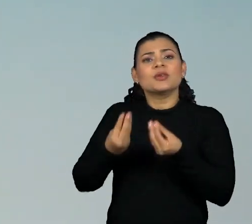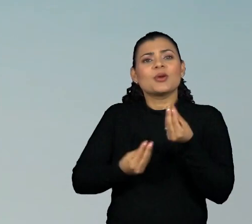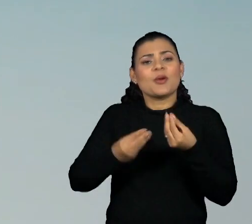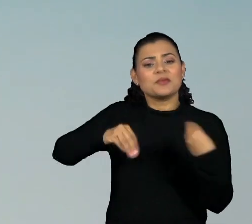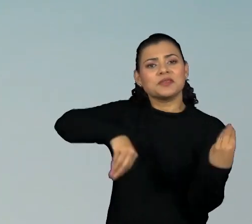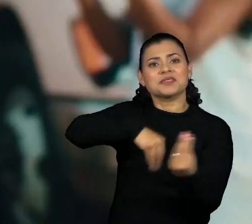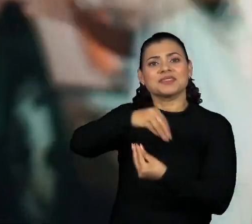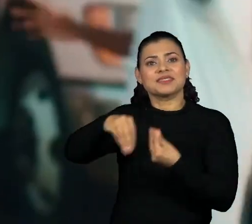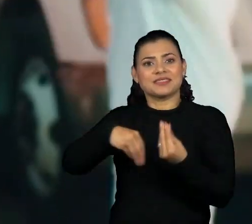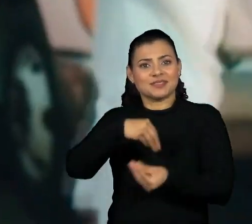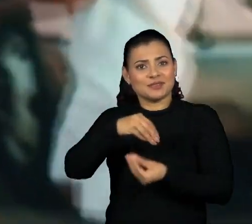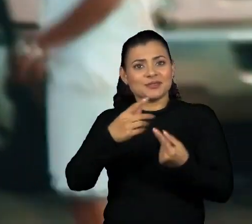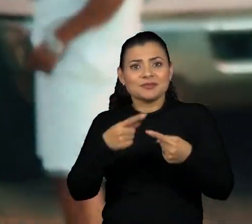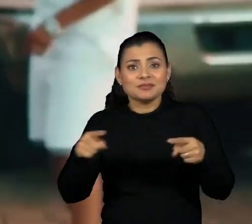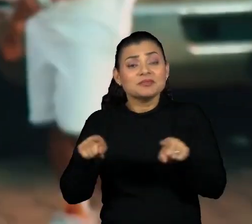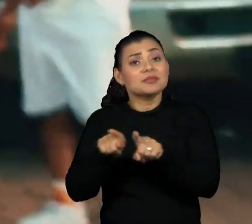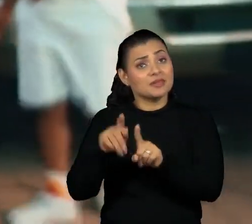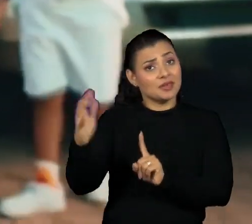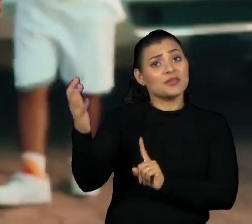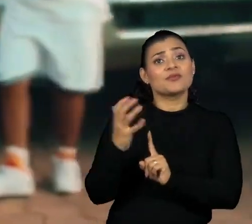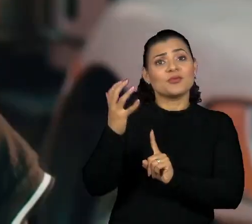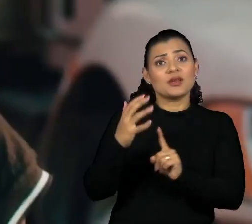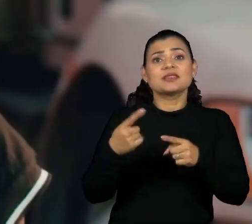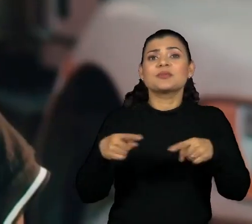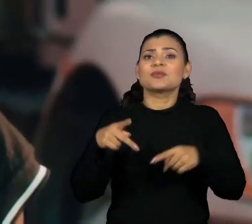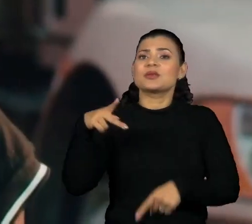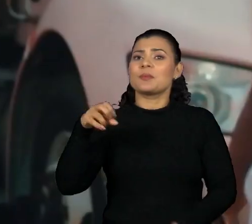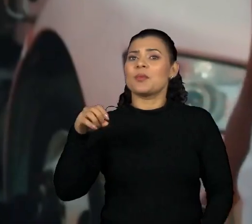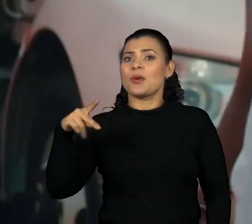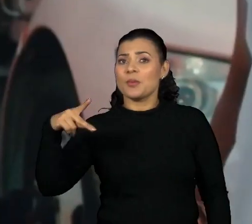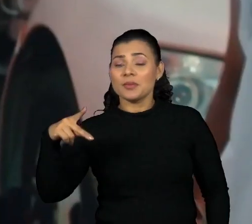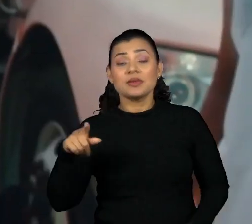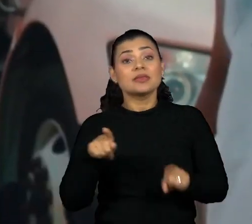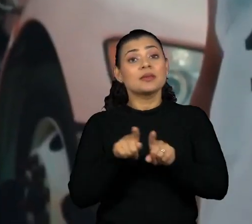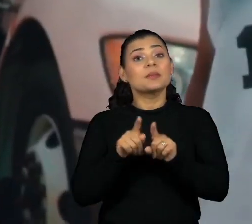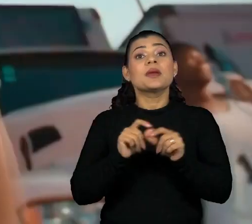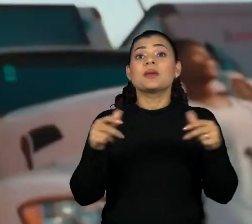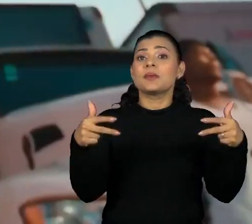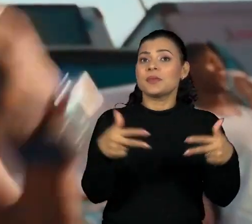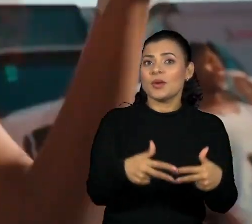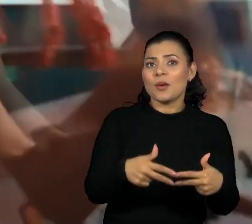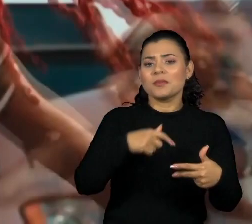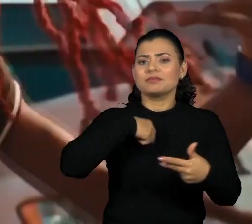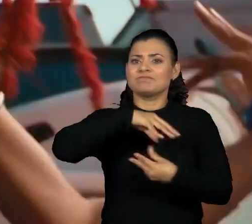afrobeats, né? Você tem uma influência muito grande da música pop, uma influência muito grande do hip hop.